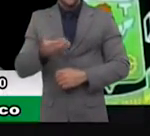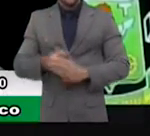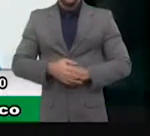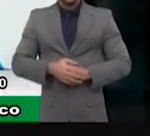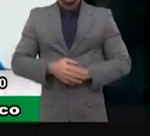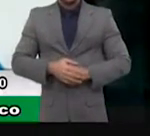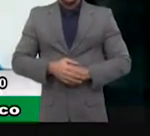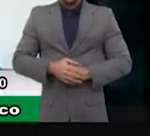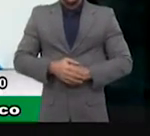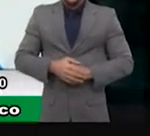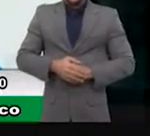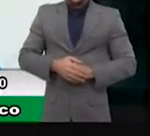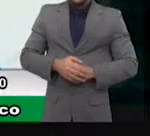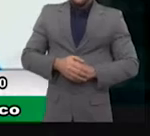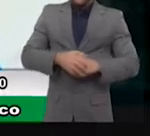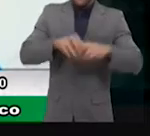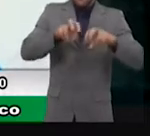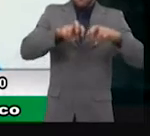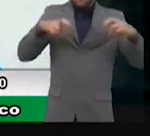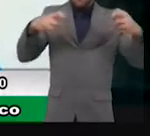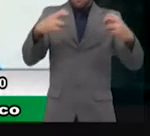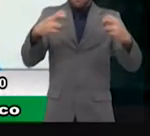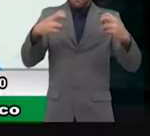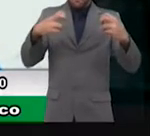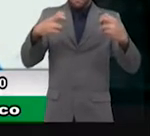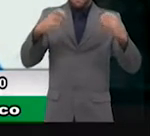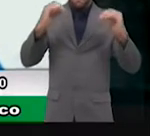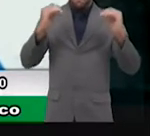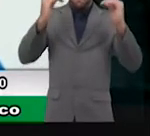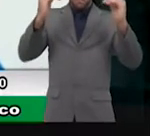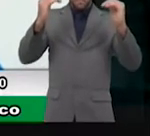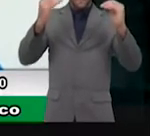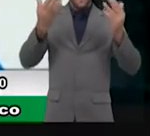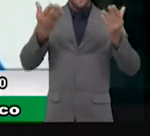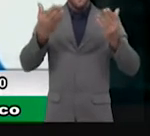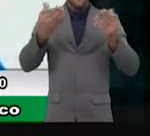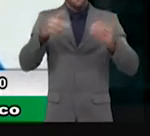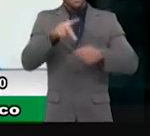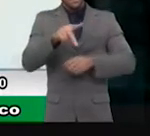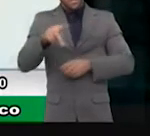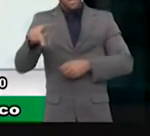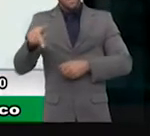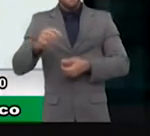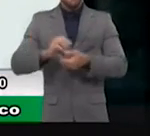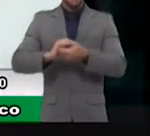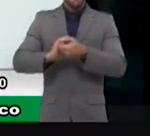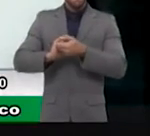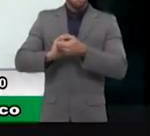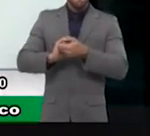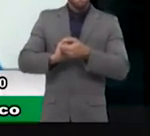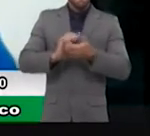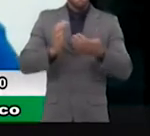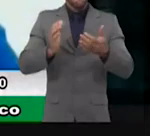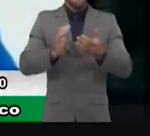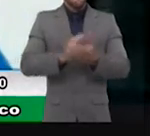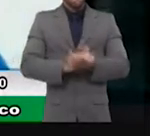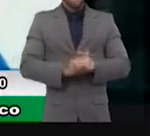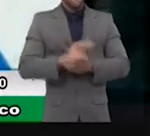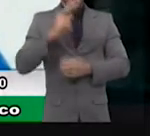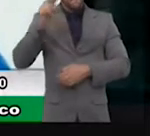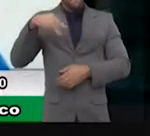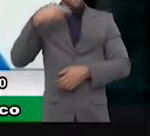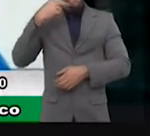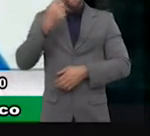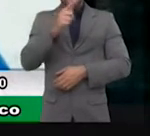Mesa diretora, pessoal do nosso presidente, nobres vereadores, eu vou fazer